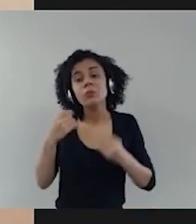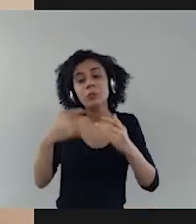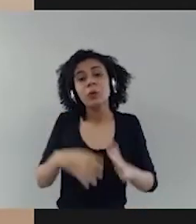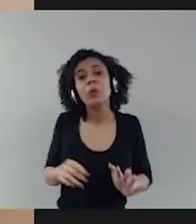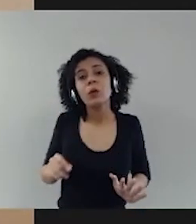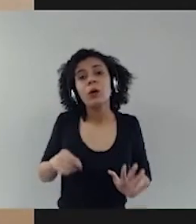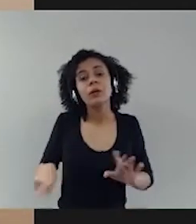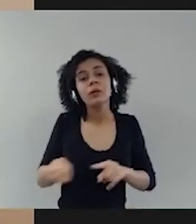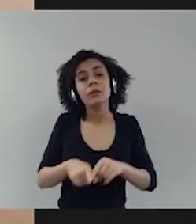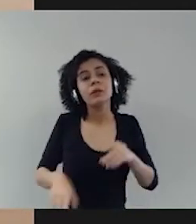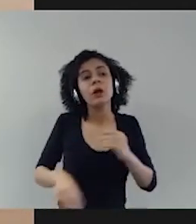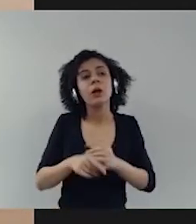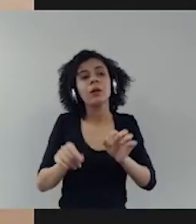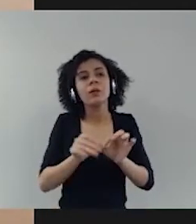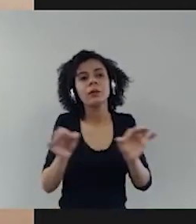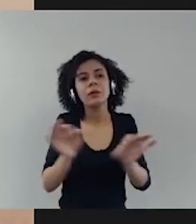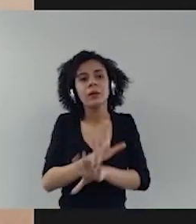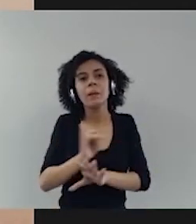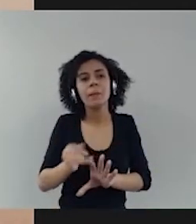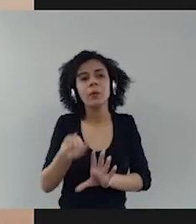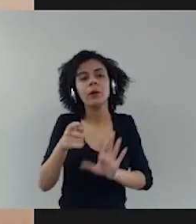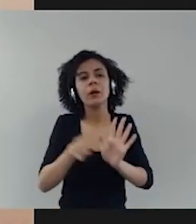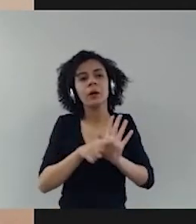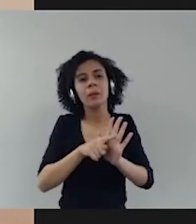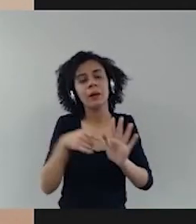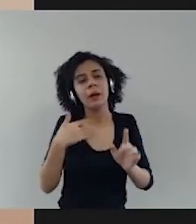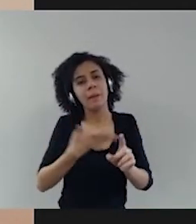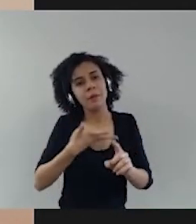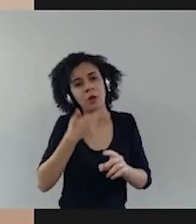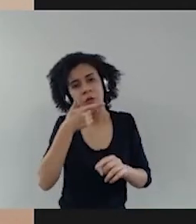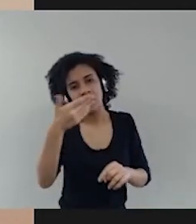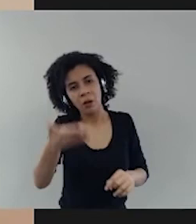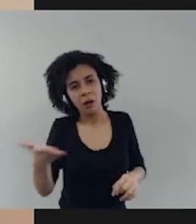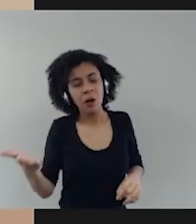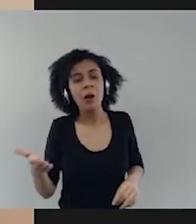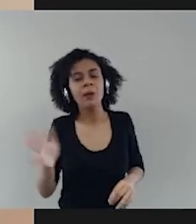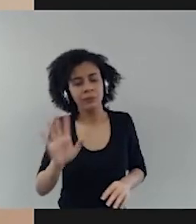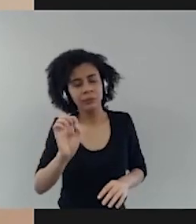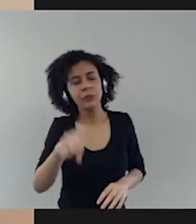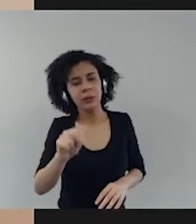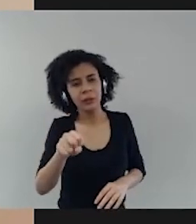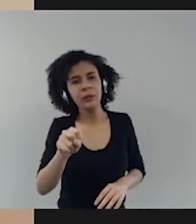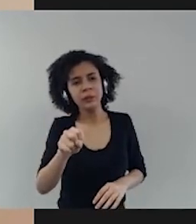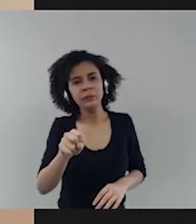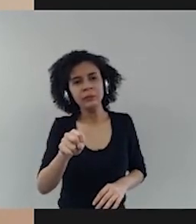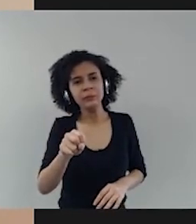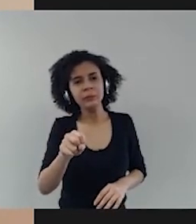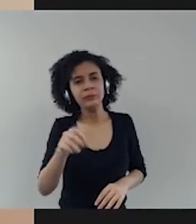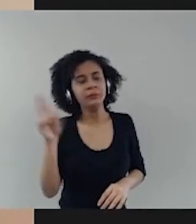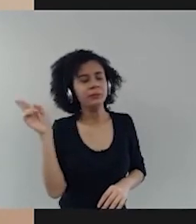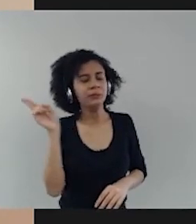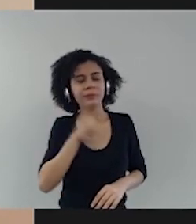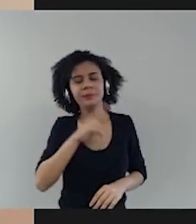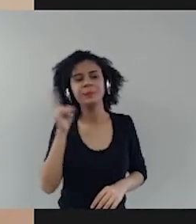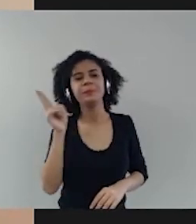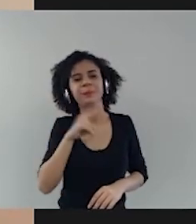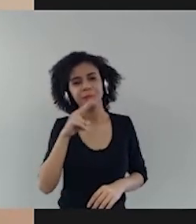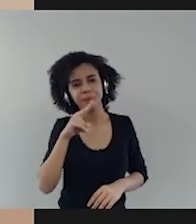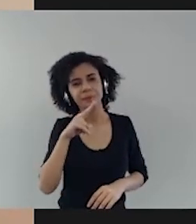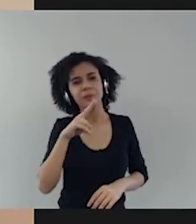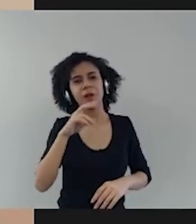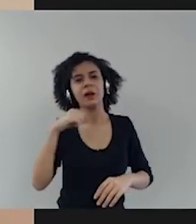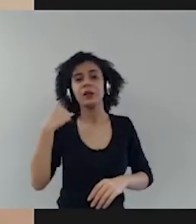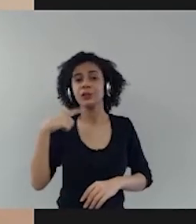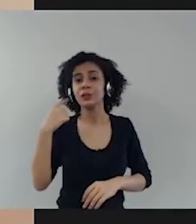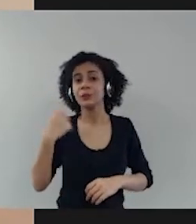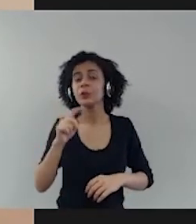já arrematando para dar uma pequena oportunidade também aos meus colegas, sim, é absolutamente urgente que a advocacia